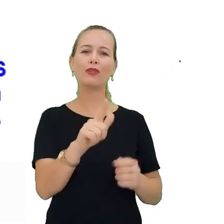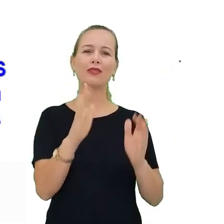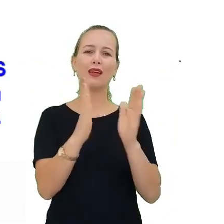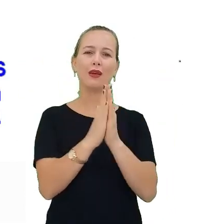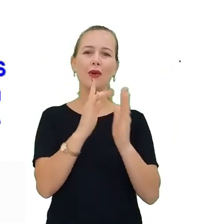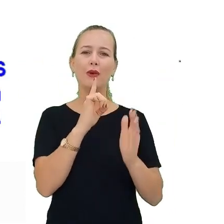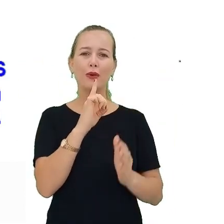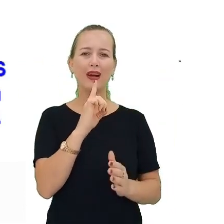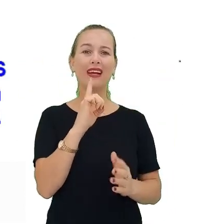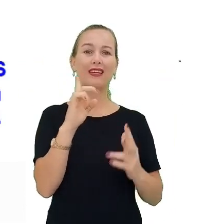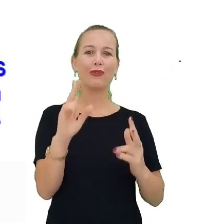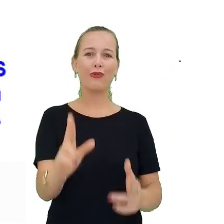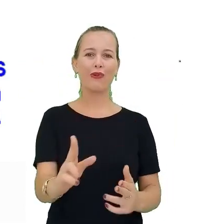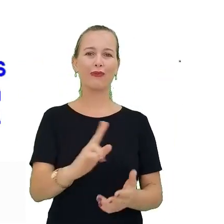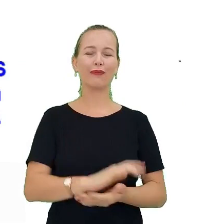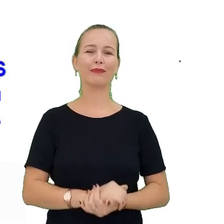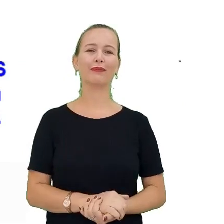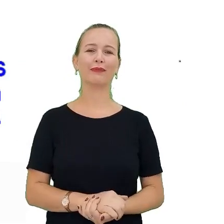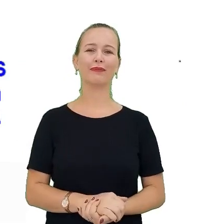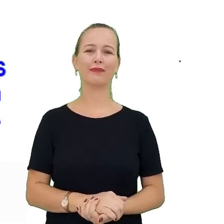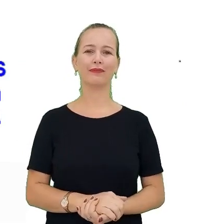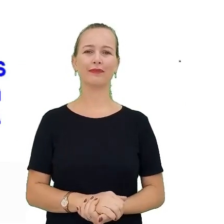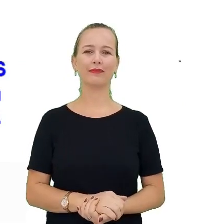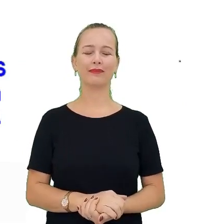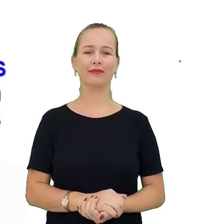determinado dia da semana.